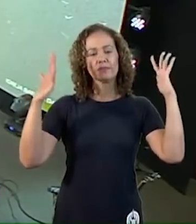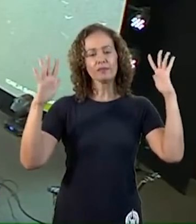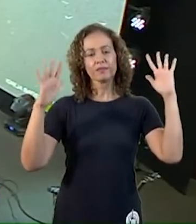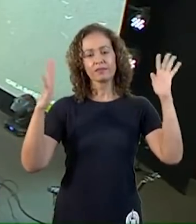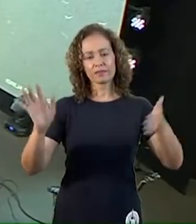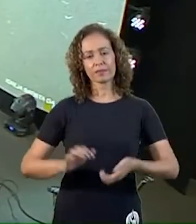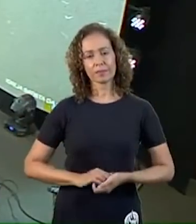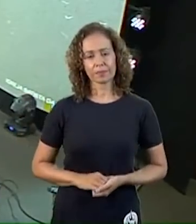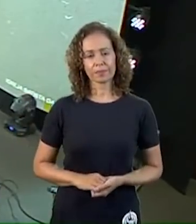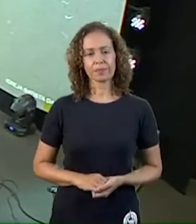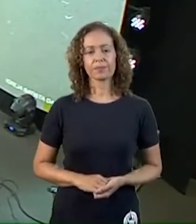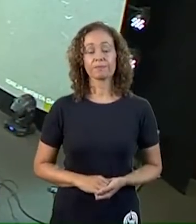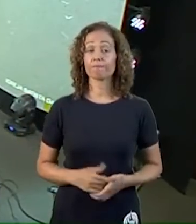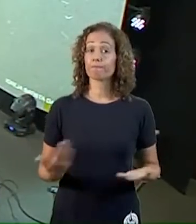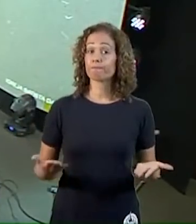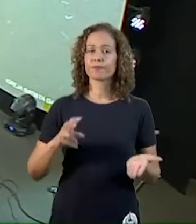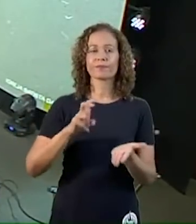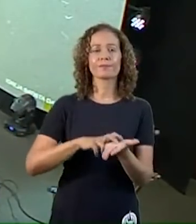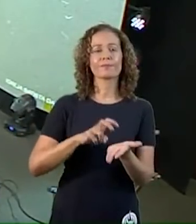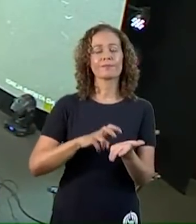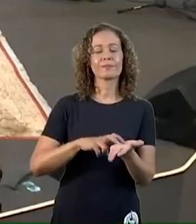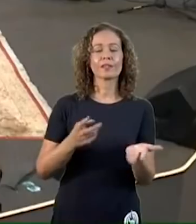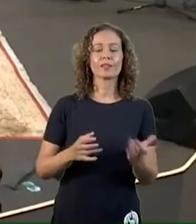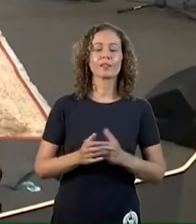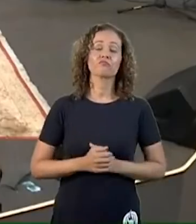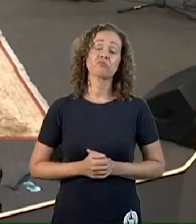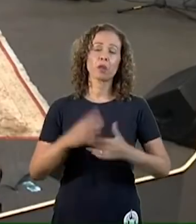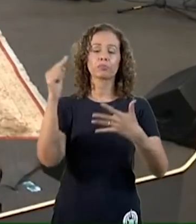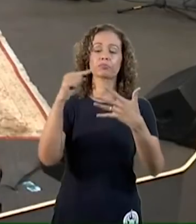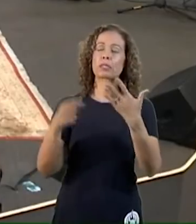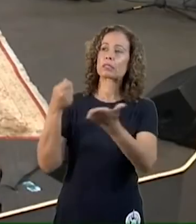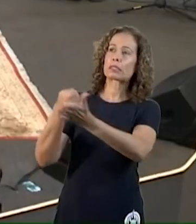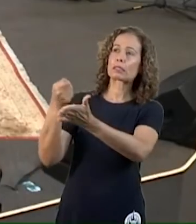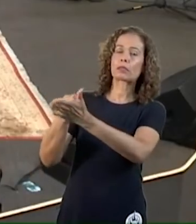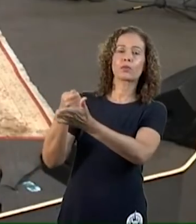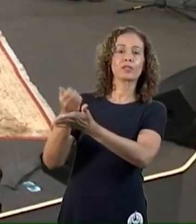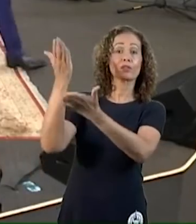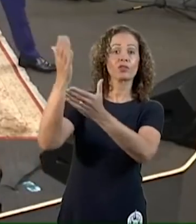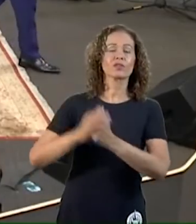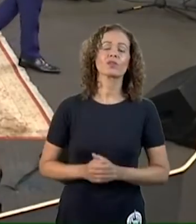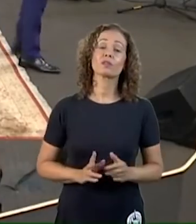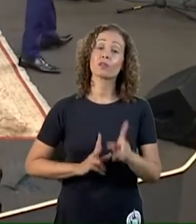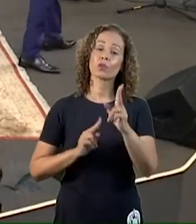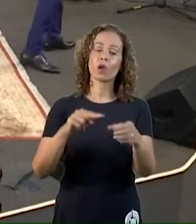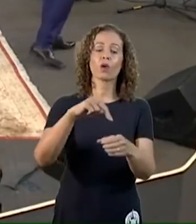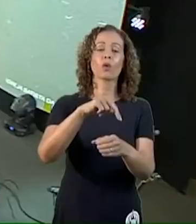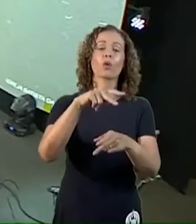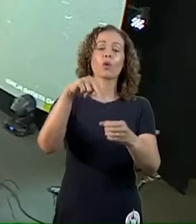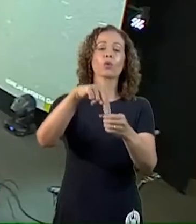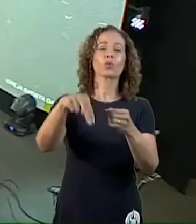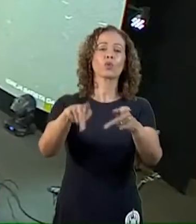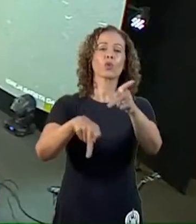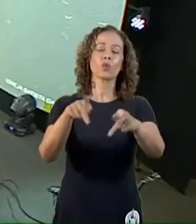Quem sabe nessa manhã, você está cobrando algumas coisas absurdas de Jesus. Está igual o Nazareno. Senhor,